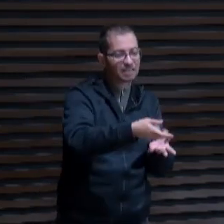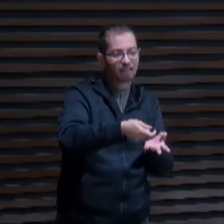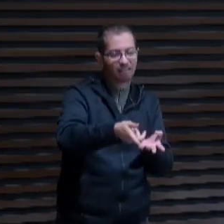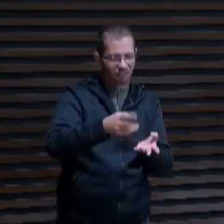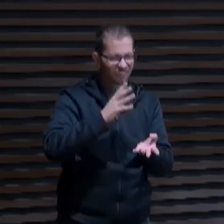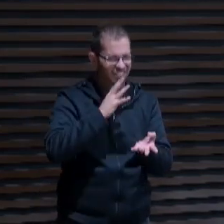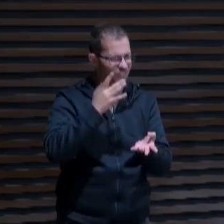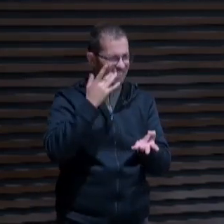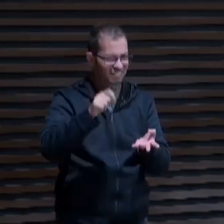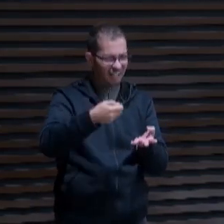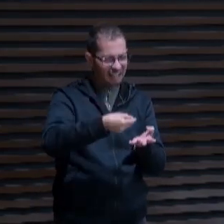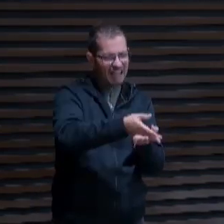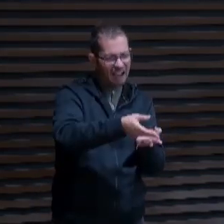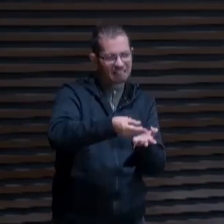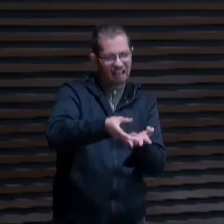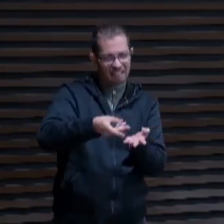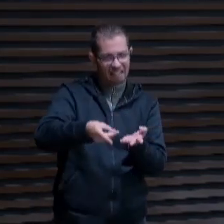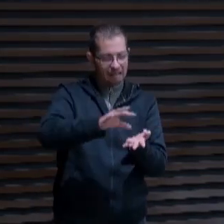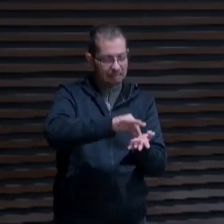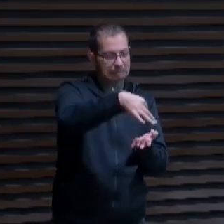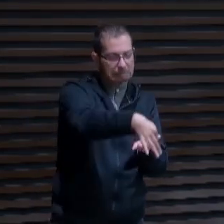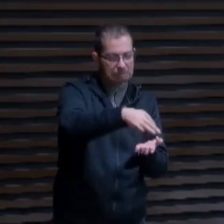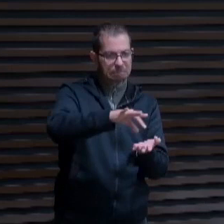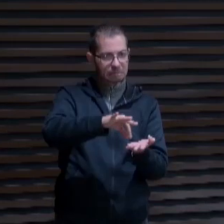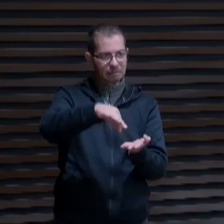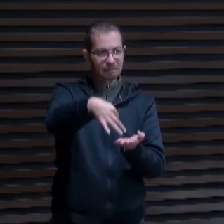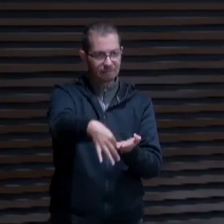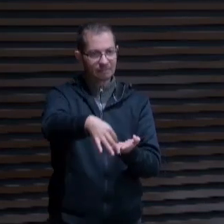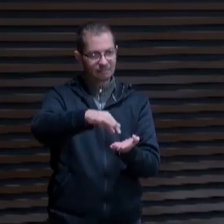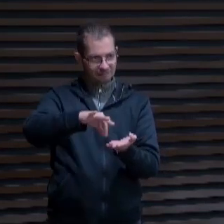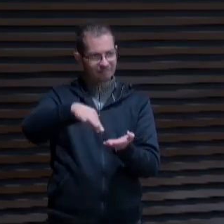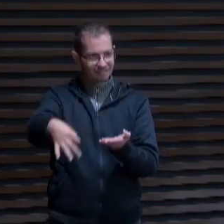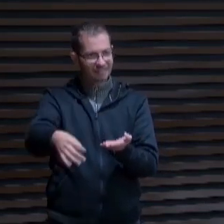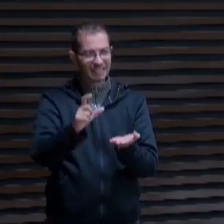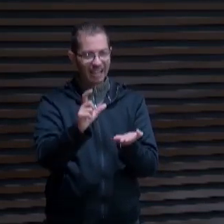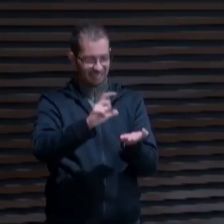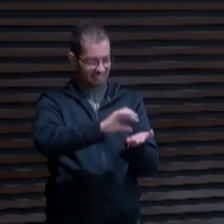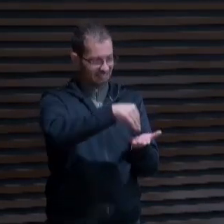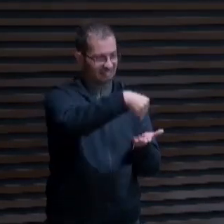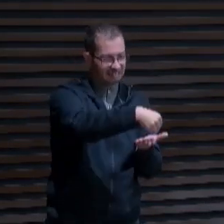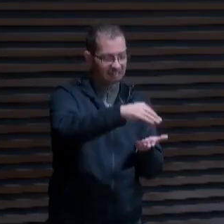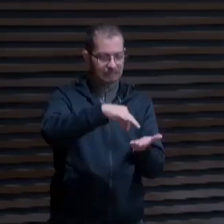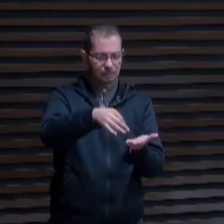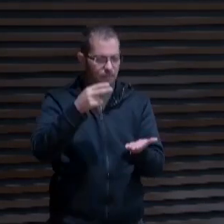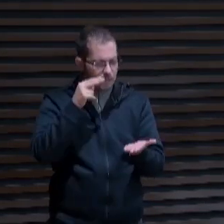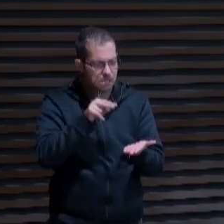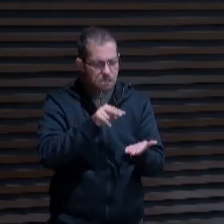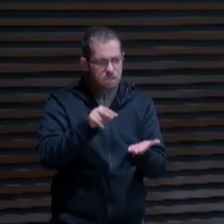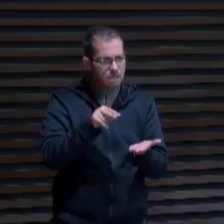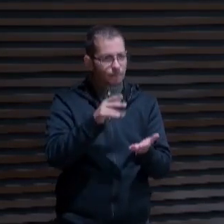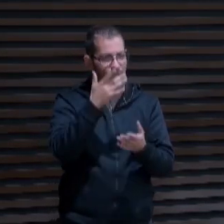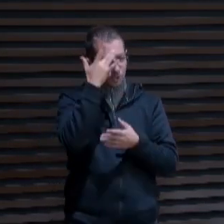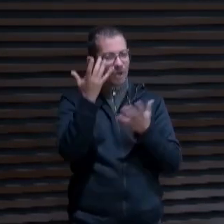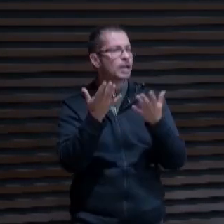médiuns, feiticeiros, tudo isso ele fez, se apartando do Senhor. E quantos hoje estão buscando o horóscopo para ver a sua